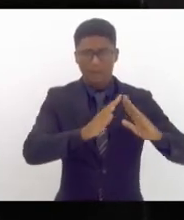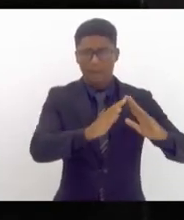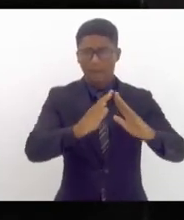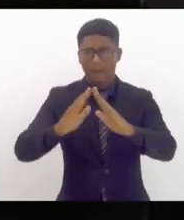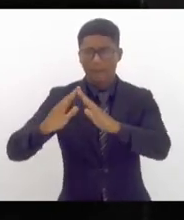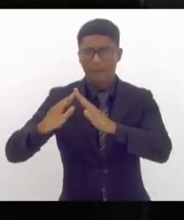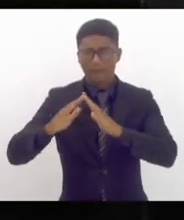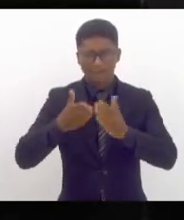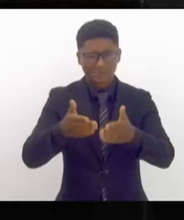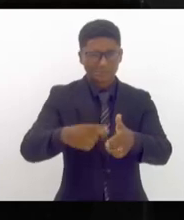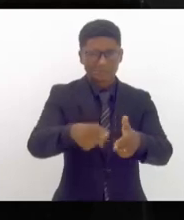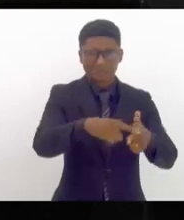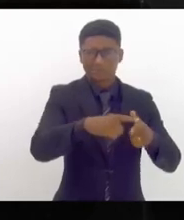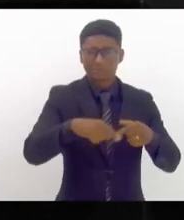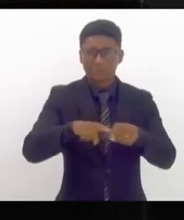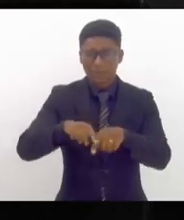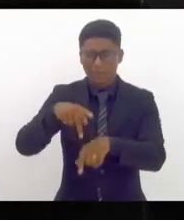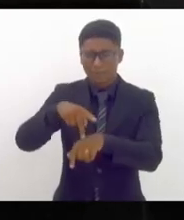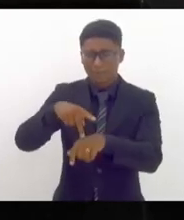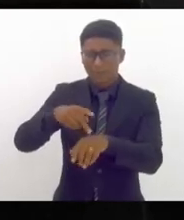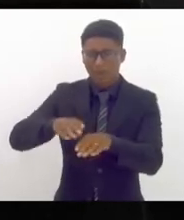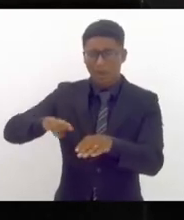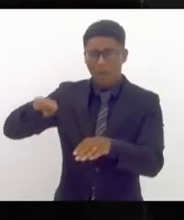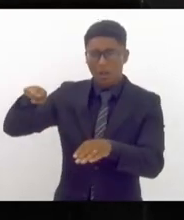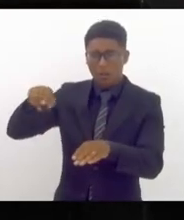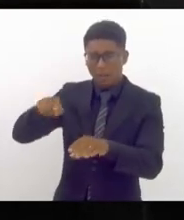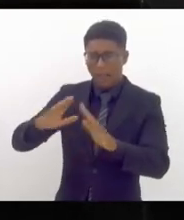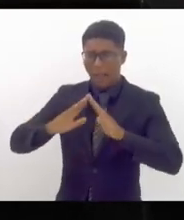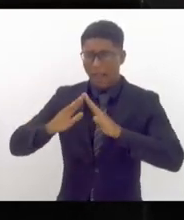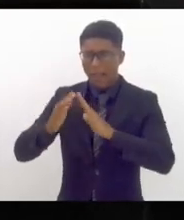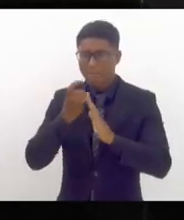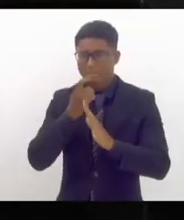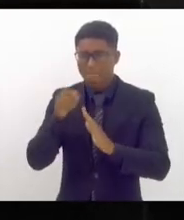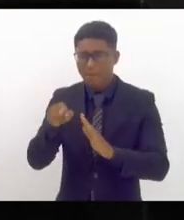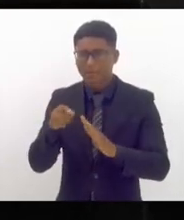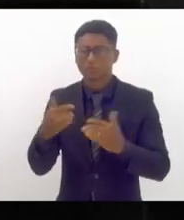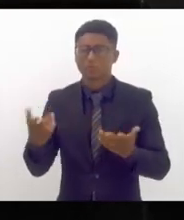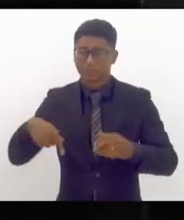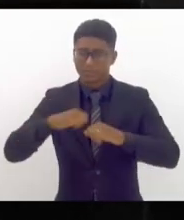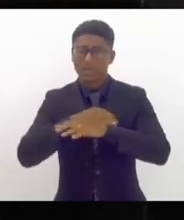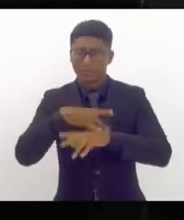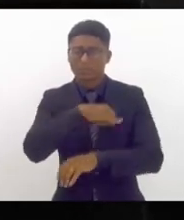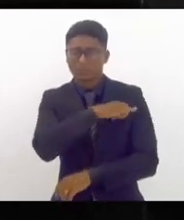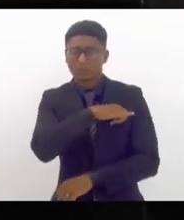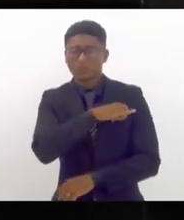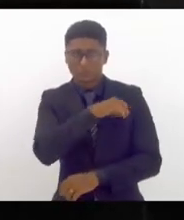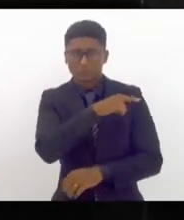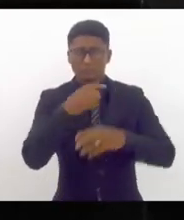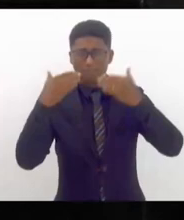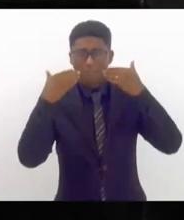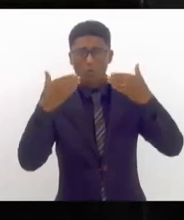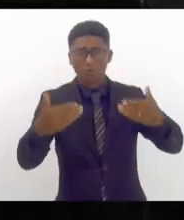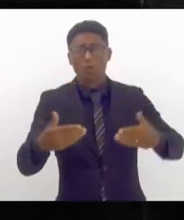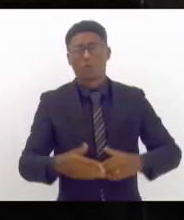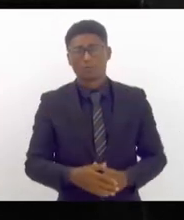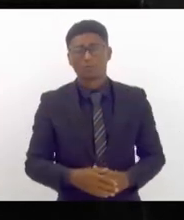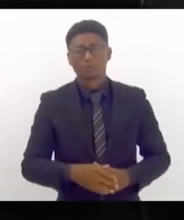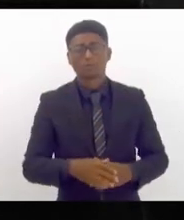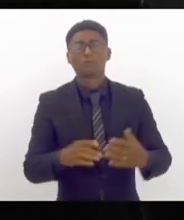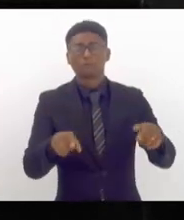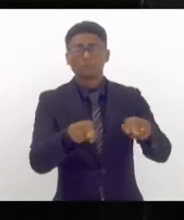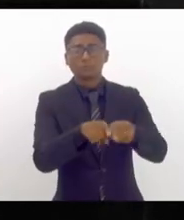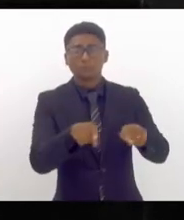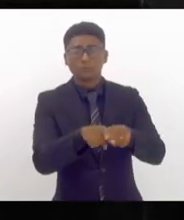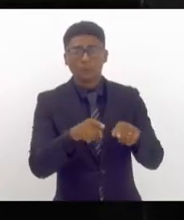das encostas, um retrato fiel da situação da cidade do Rio de Janeiro, como também apresentou